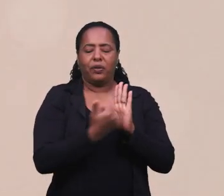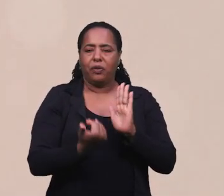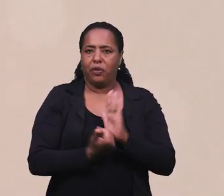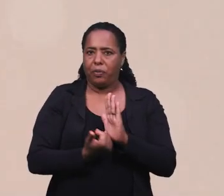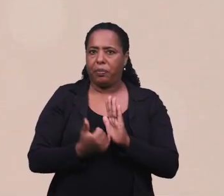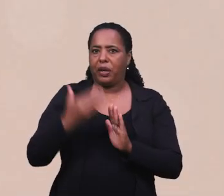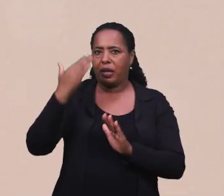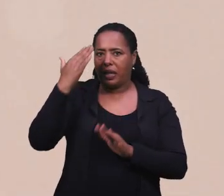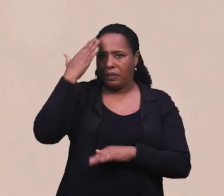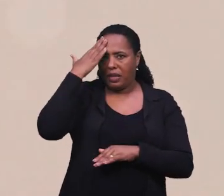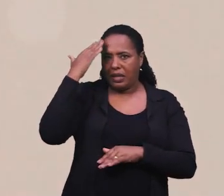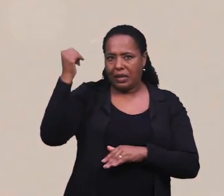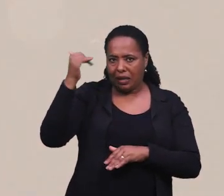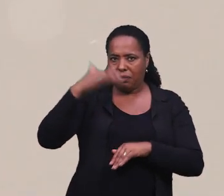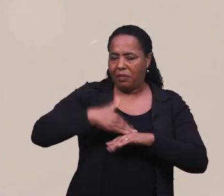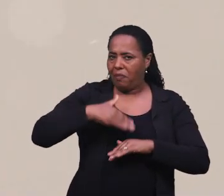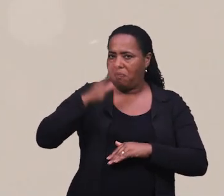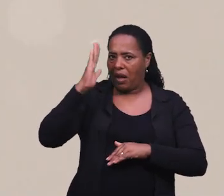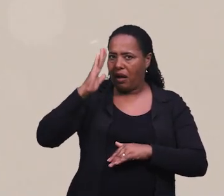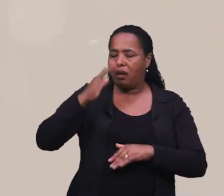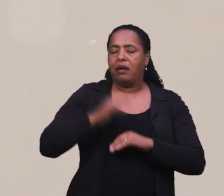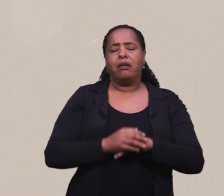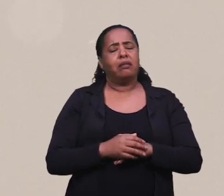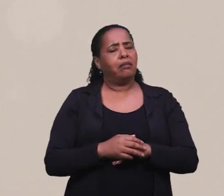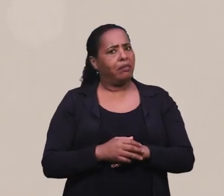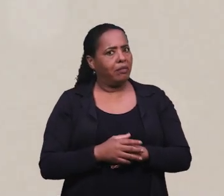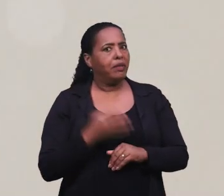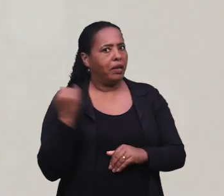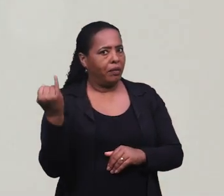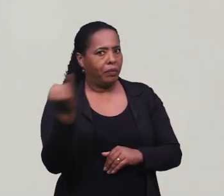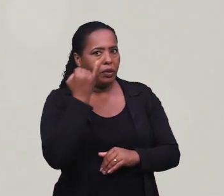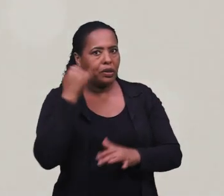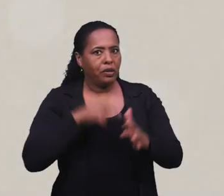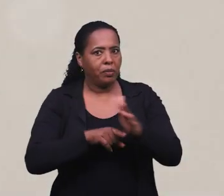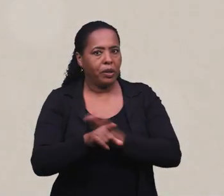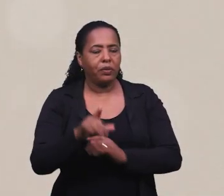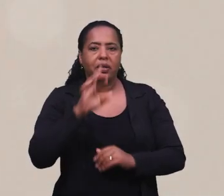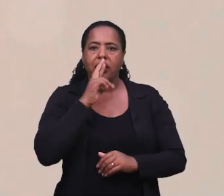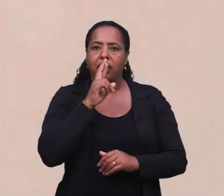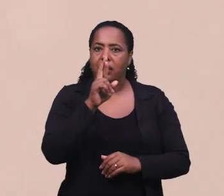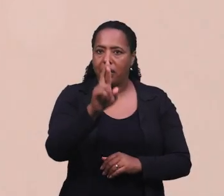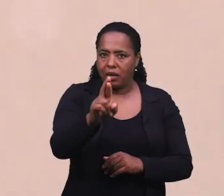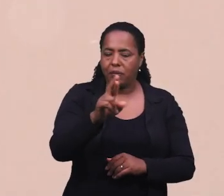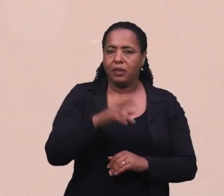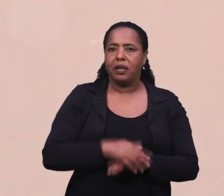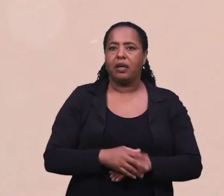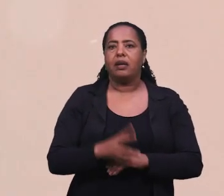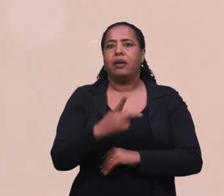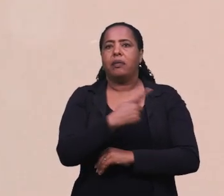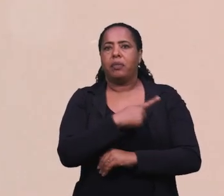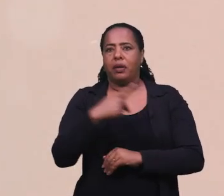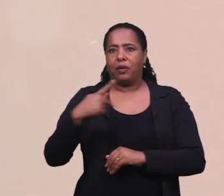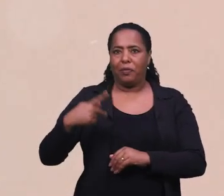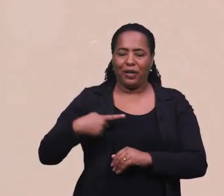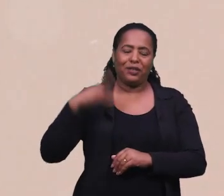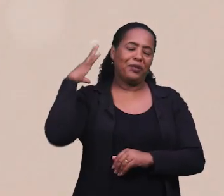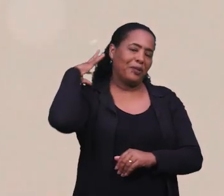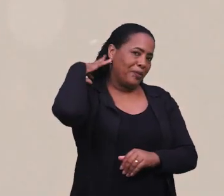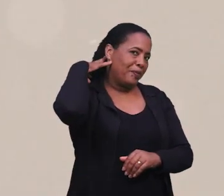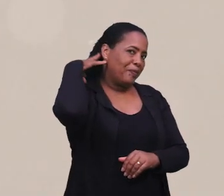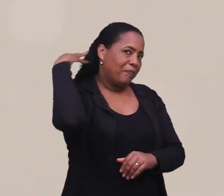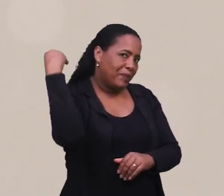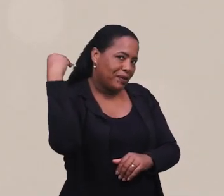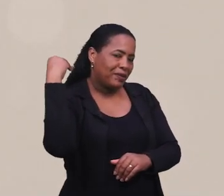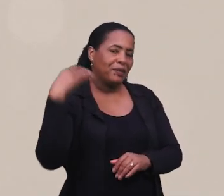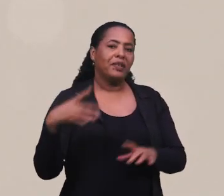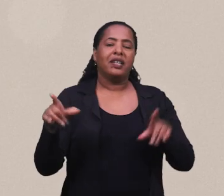ser respeitada, ouvi-la também. Deus usa a vida dessa pessoa, então o que ela fala, não está falando de si